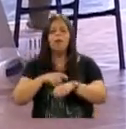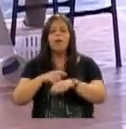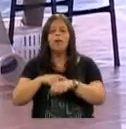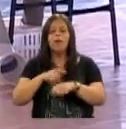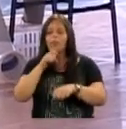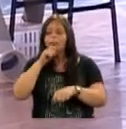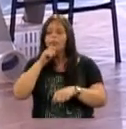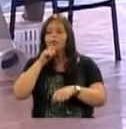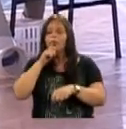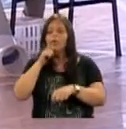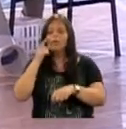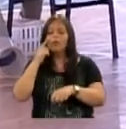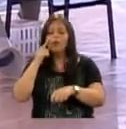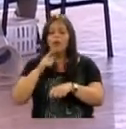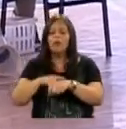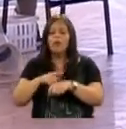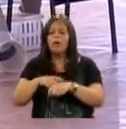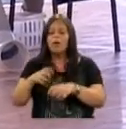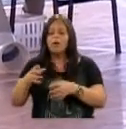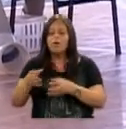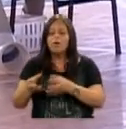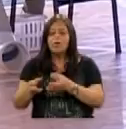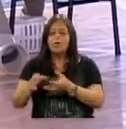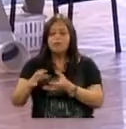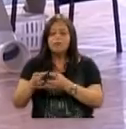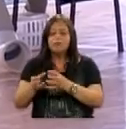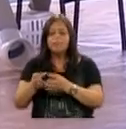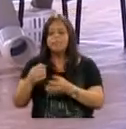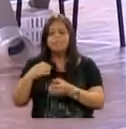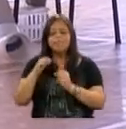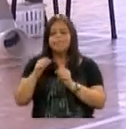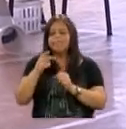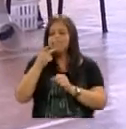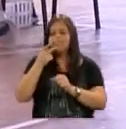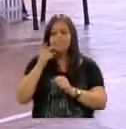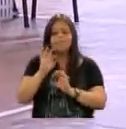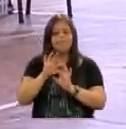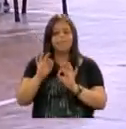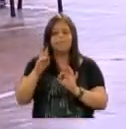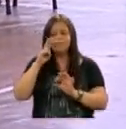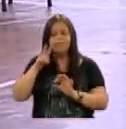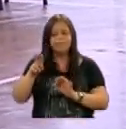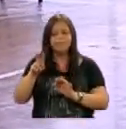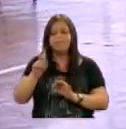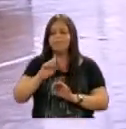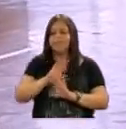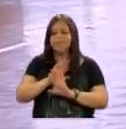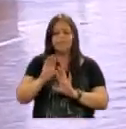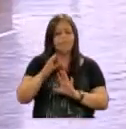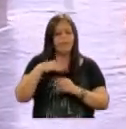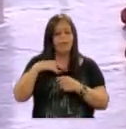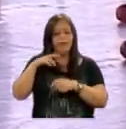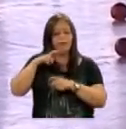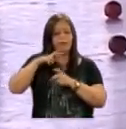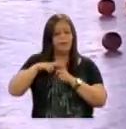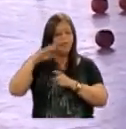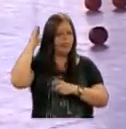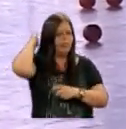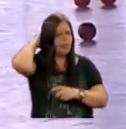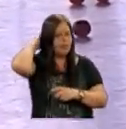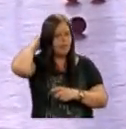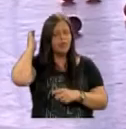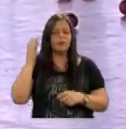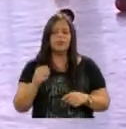movimentar calha ela movimenta olha eu não posso falar nada nem olhar o jogo né gente fica de costas sentado ela me tratou